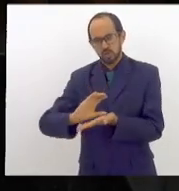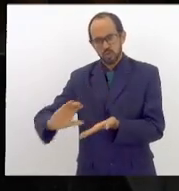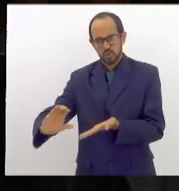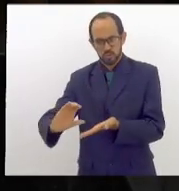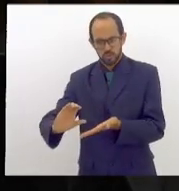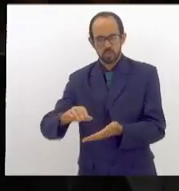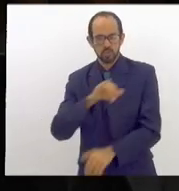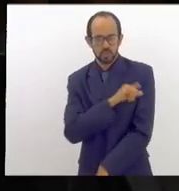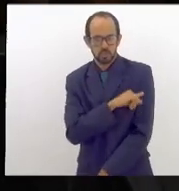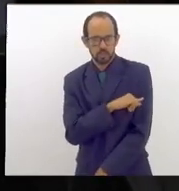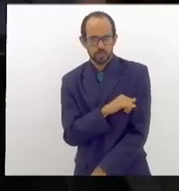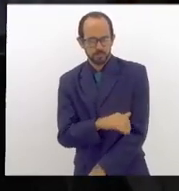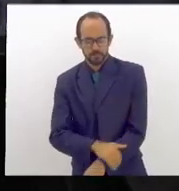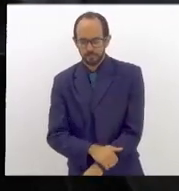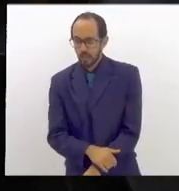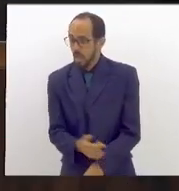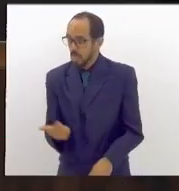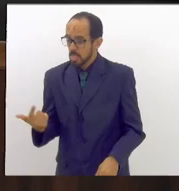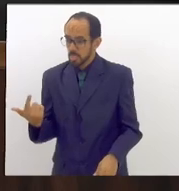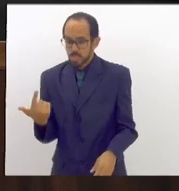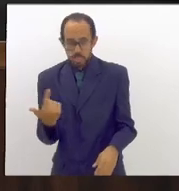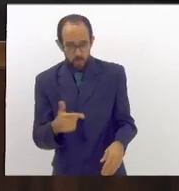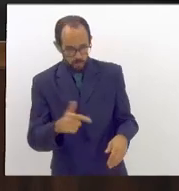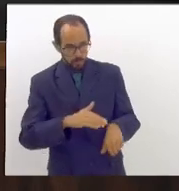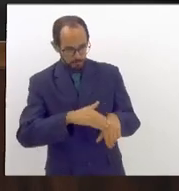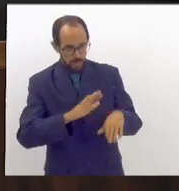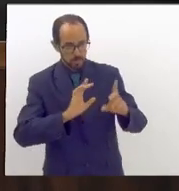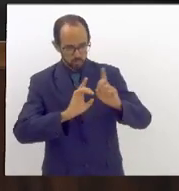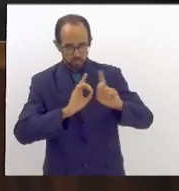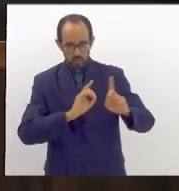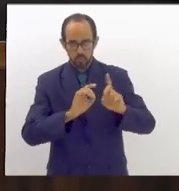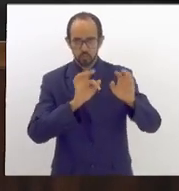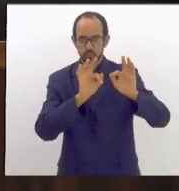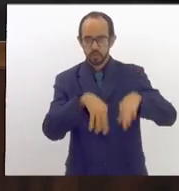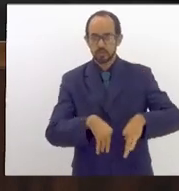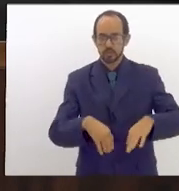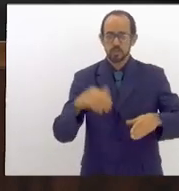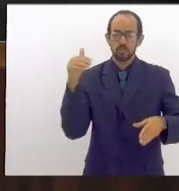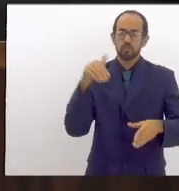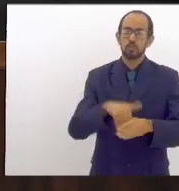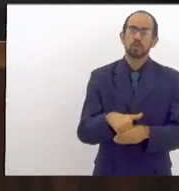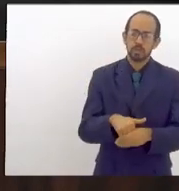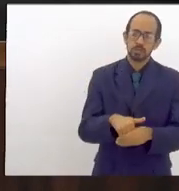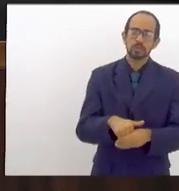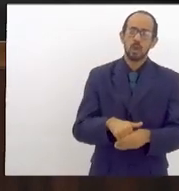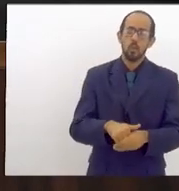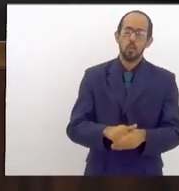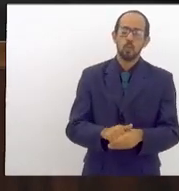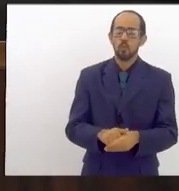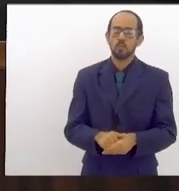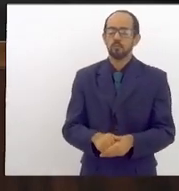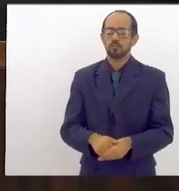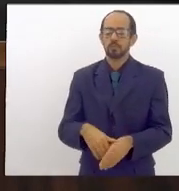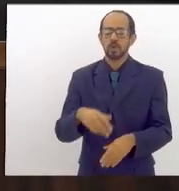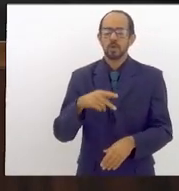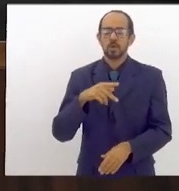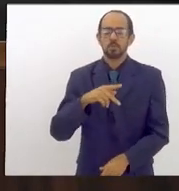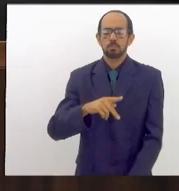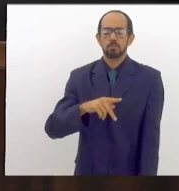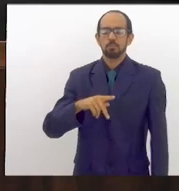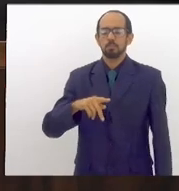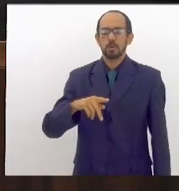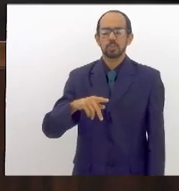não havendo mais Quem Queira discutir encerrar a discussão em votação projeto de